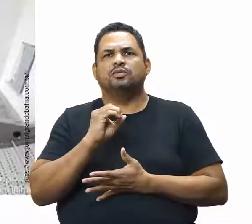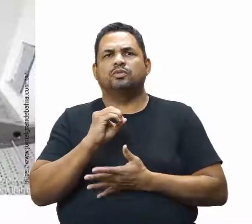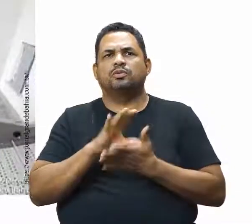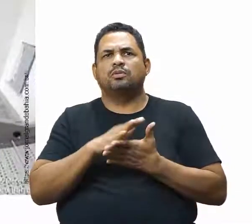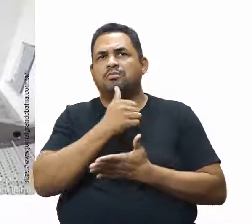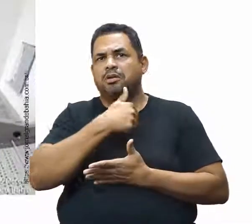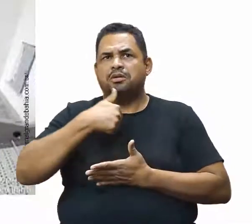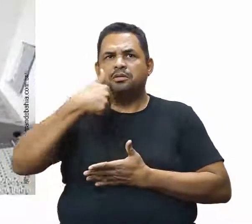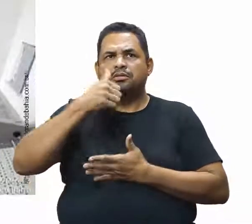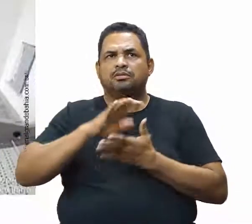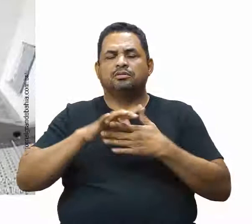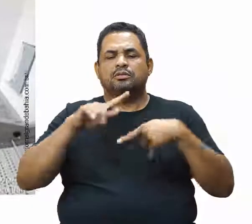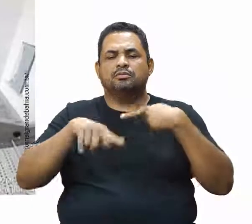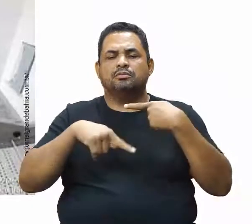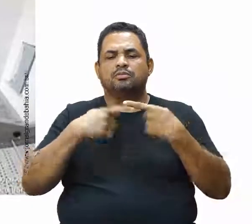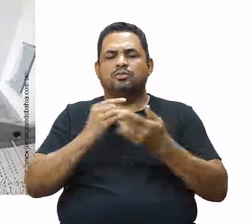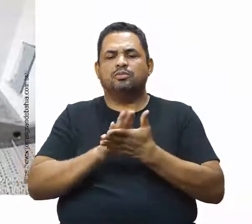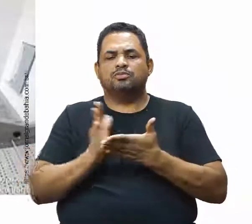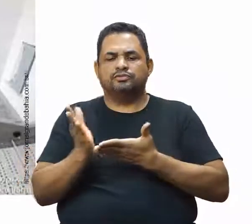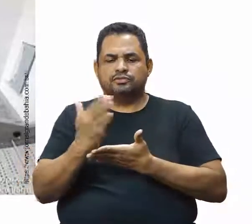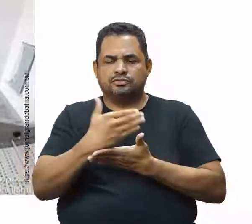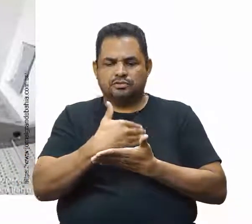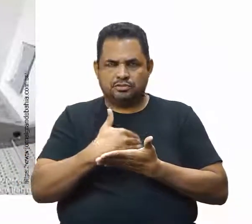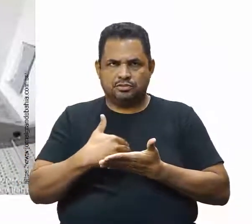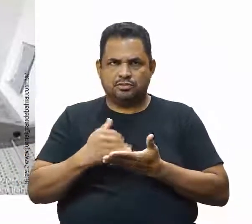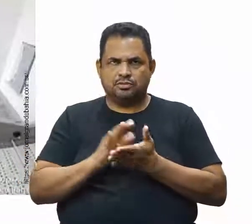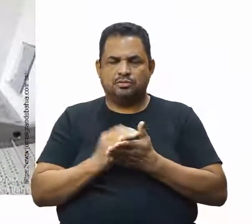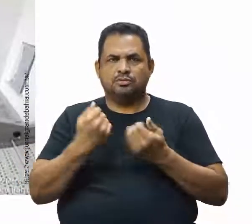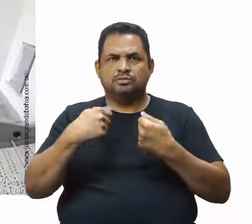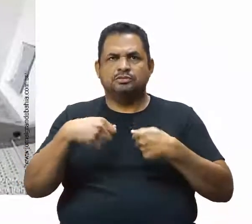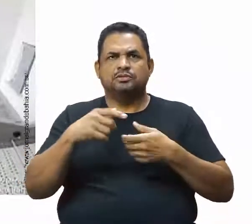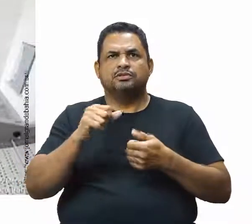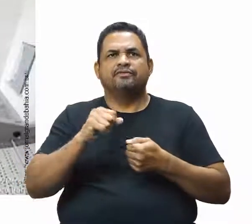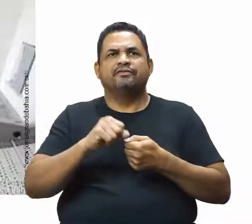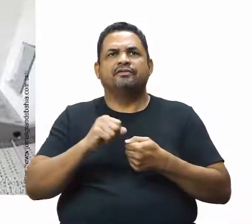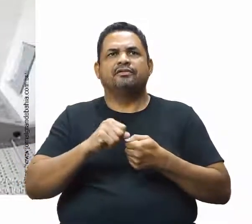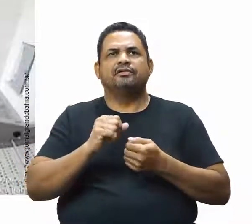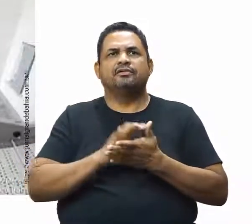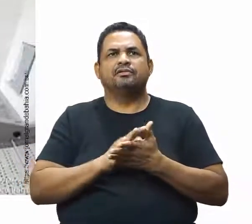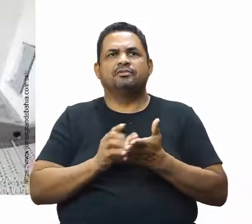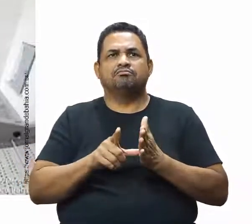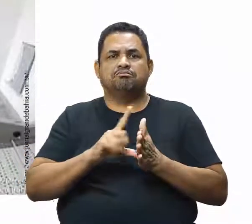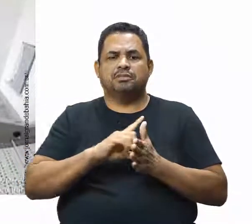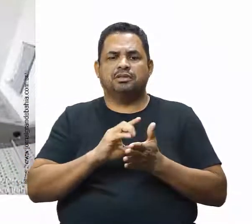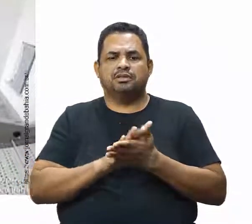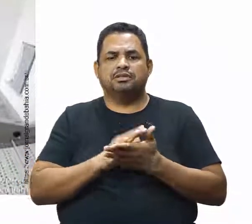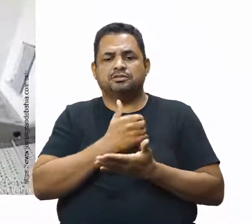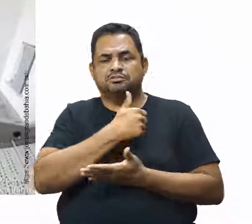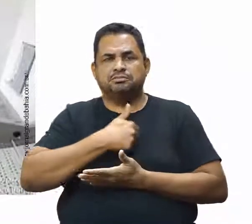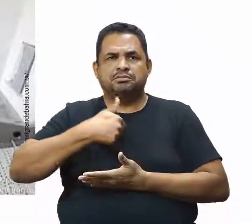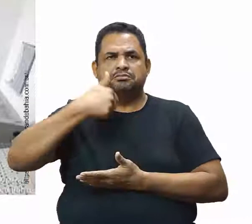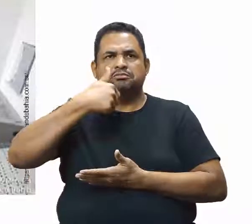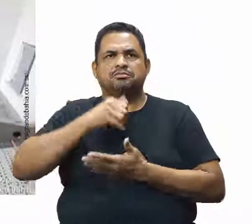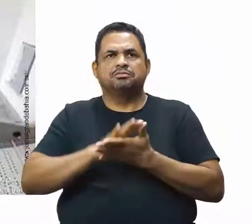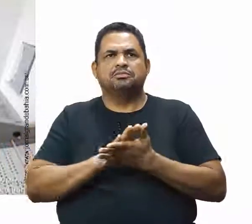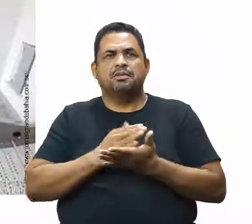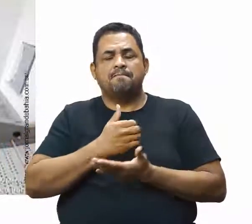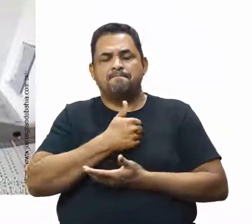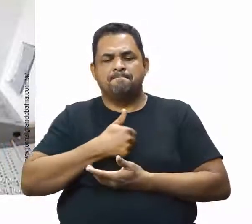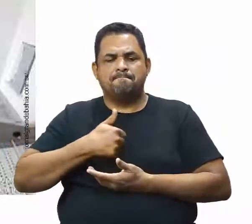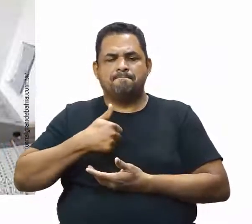No pós-colheita, pode ser realizado pré-beneficiamento, beneficiamento